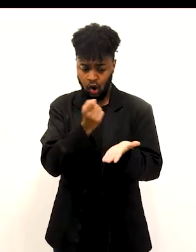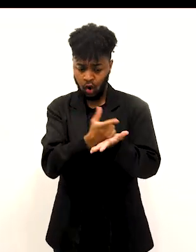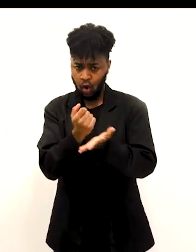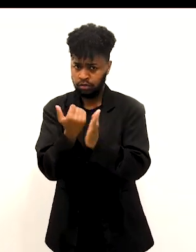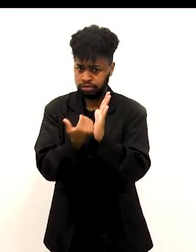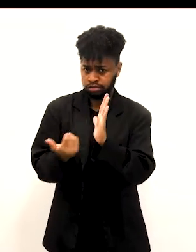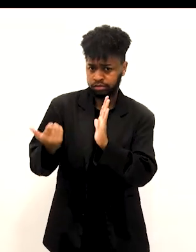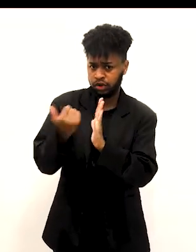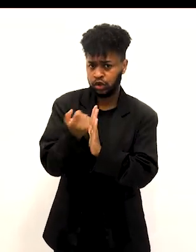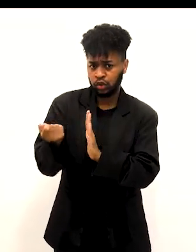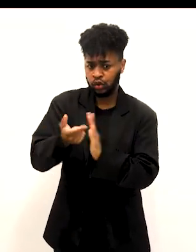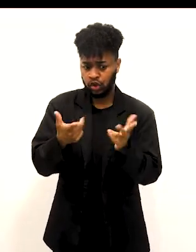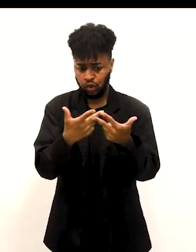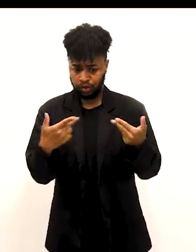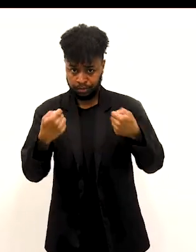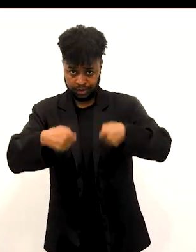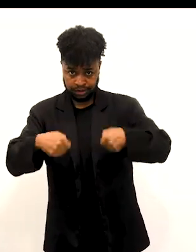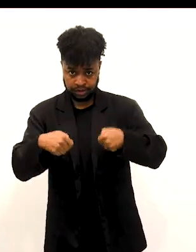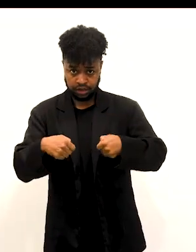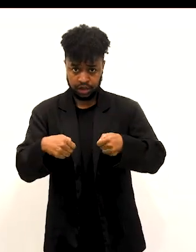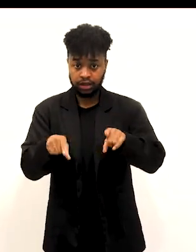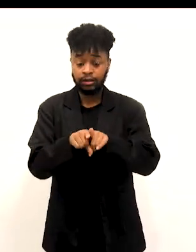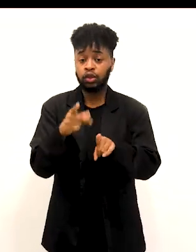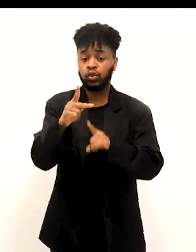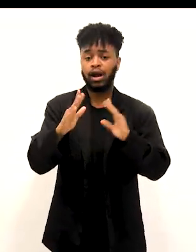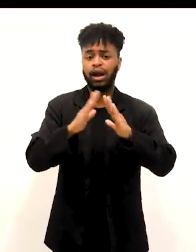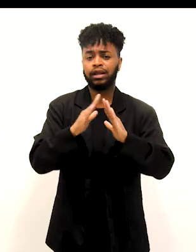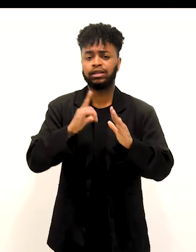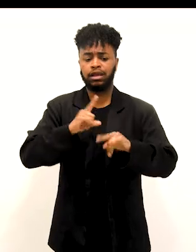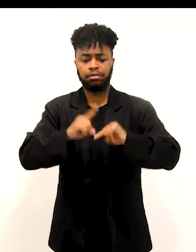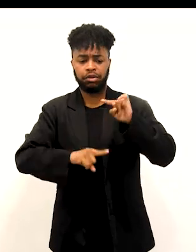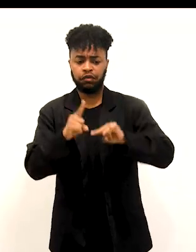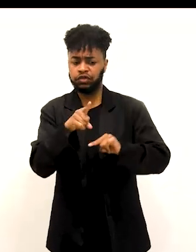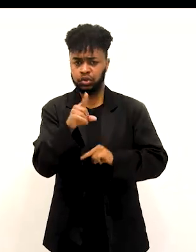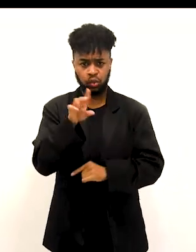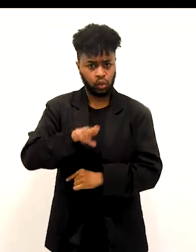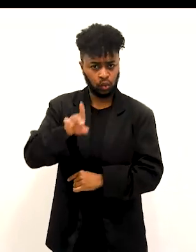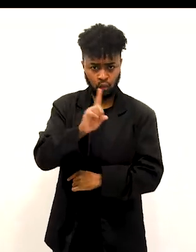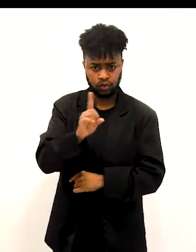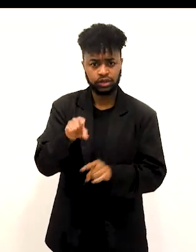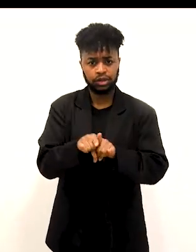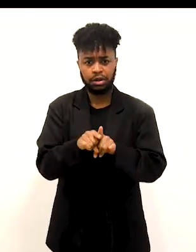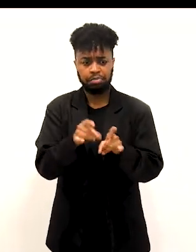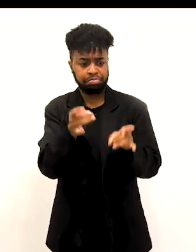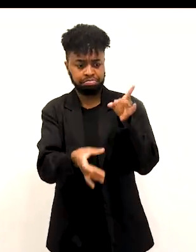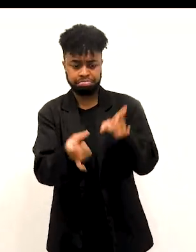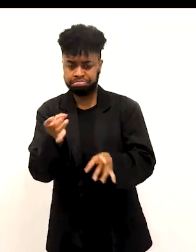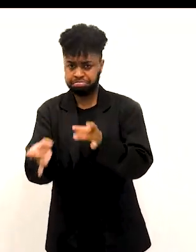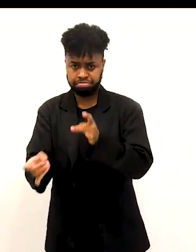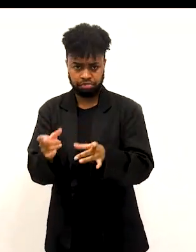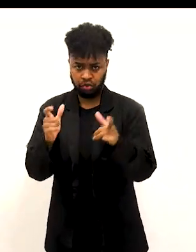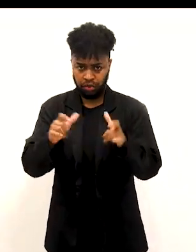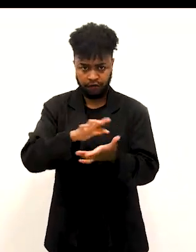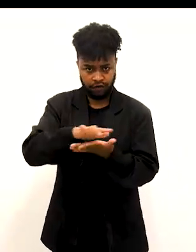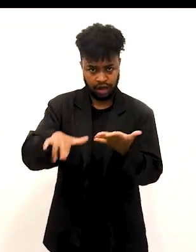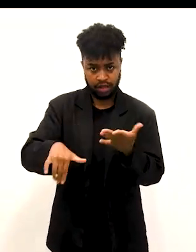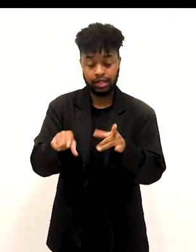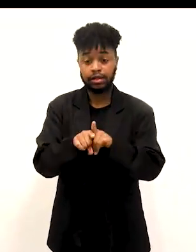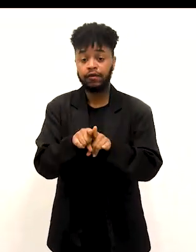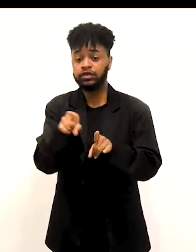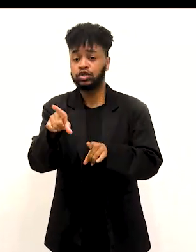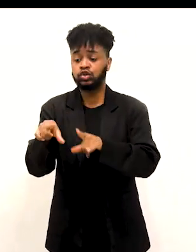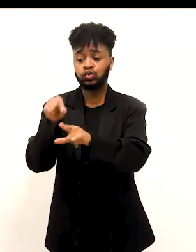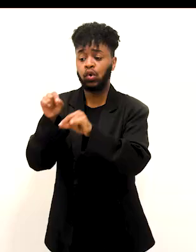compra mais do que precisa? Sua casa tem objetos que você nunca utilizou e está esquecido em algum canto da casa? Você dá